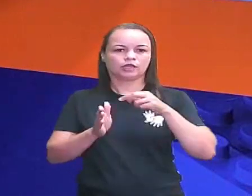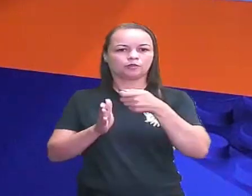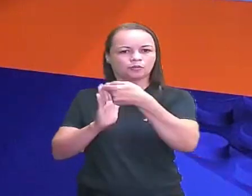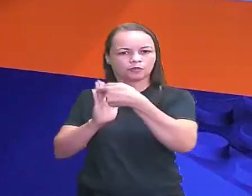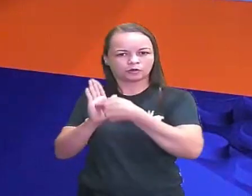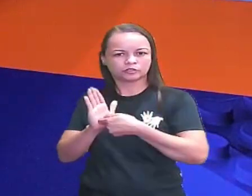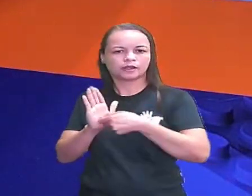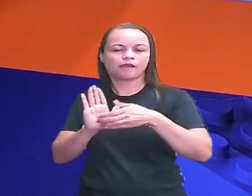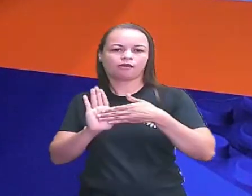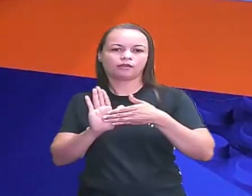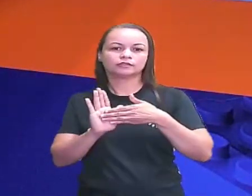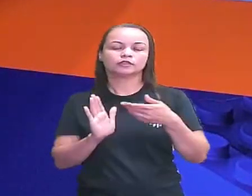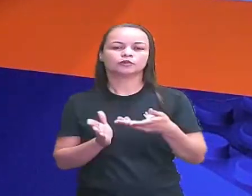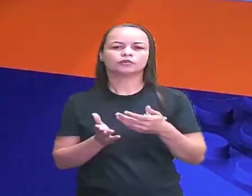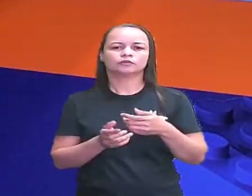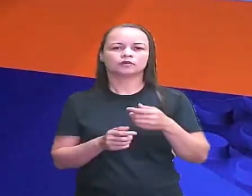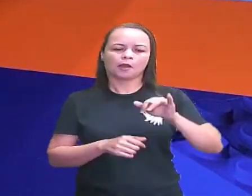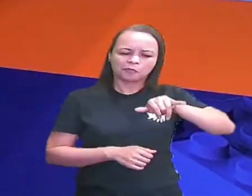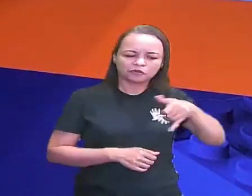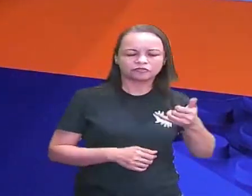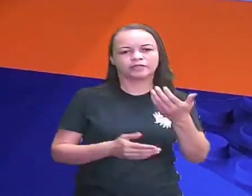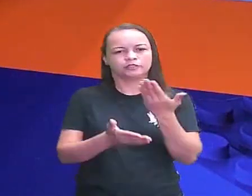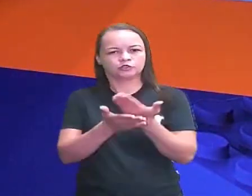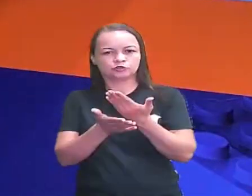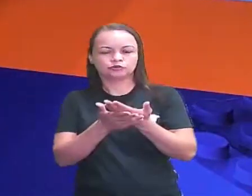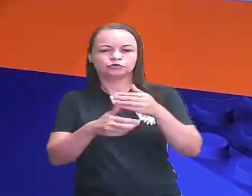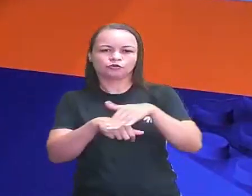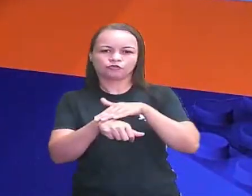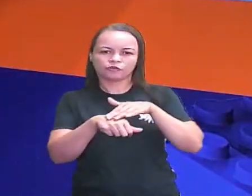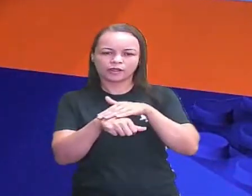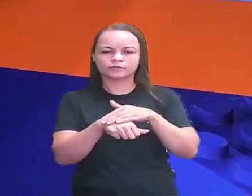Aproveitem, estudem, conversem com o professor,